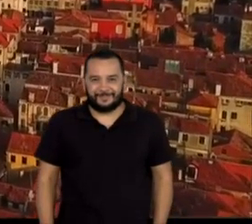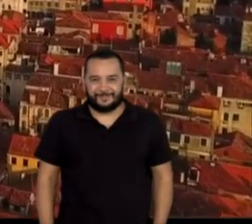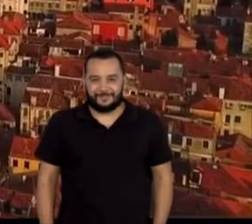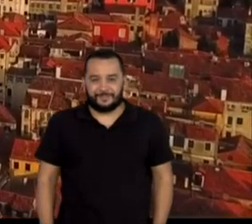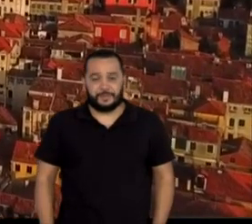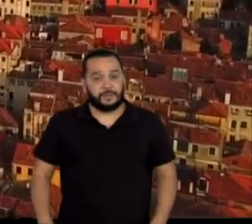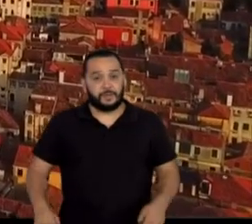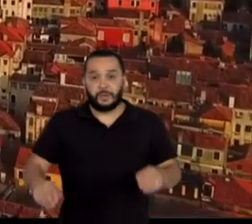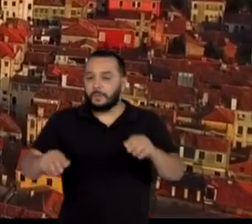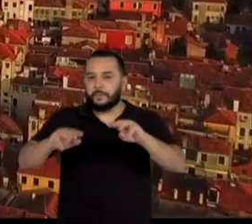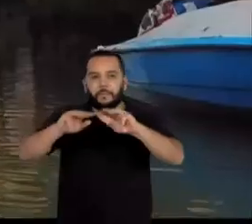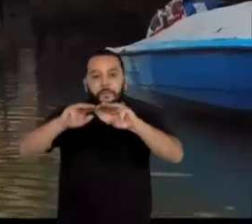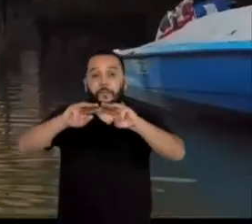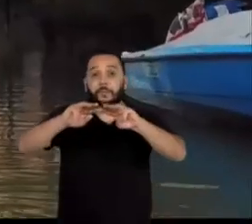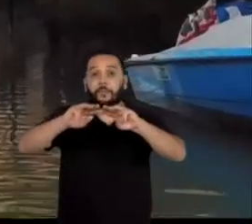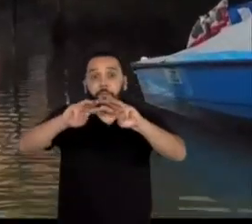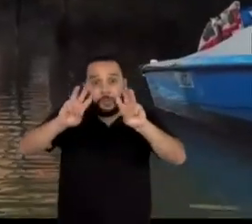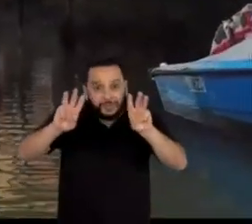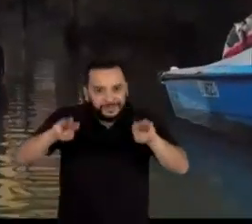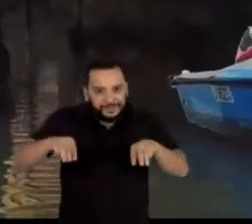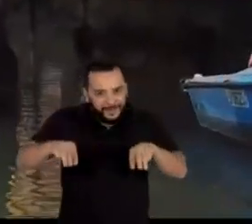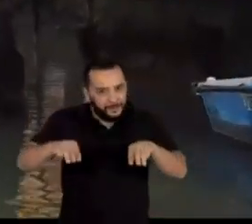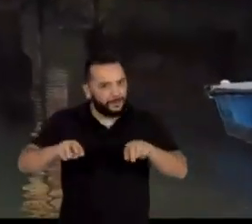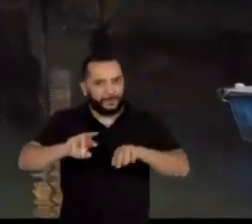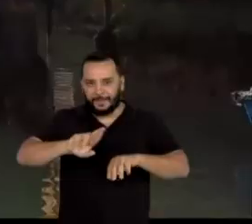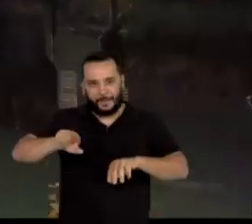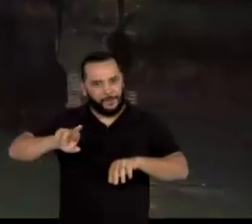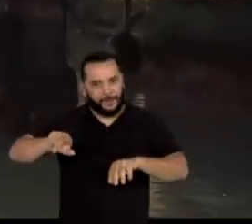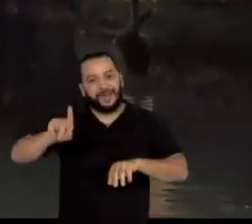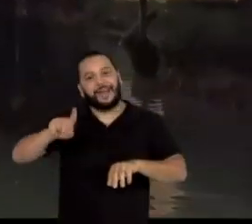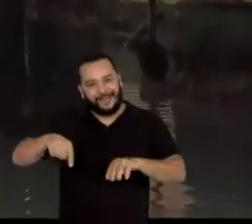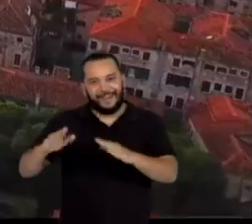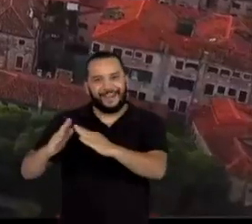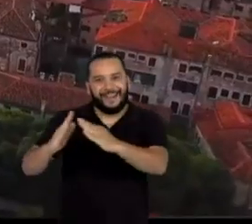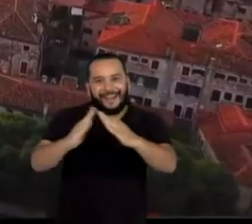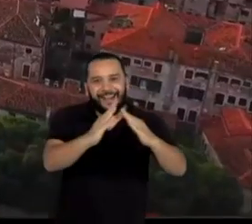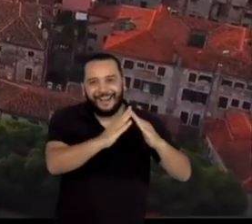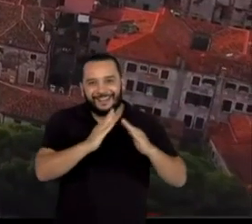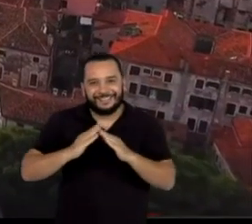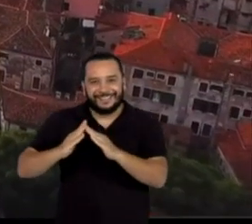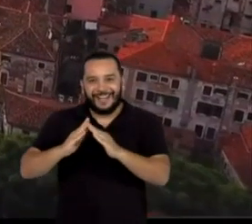Um museu a céu aberto, tomado pelas águas.